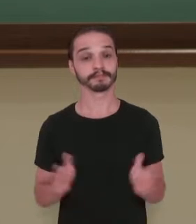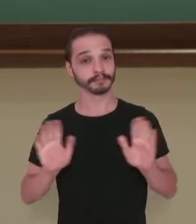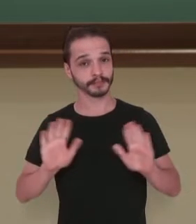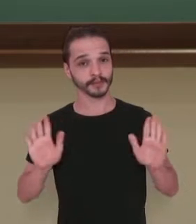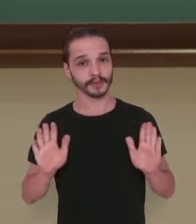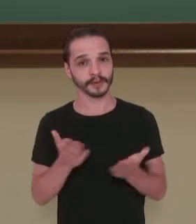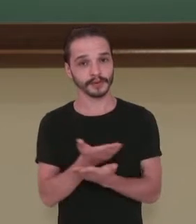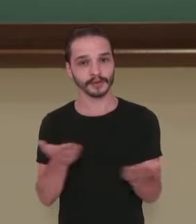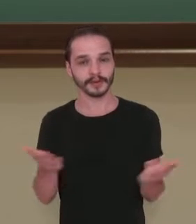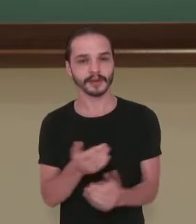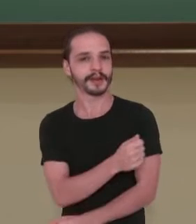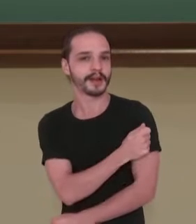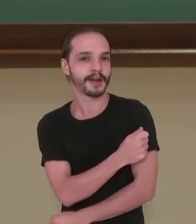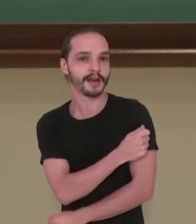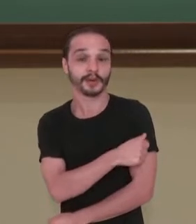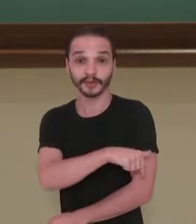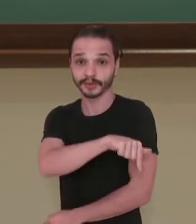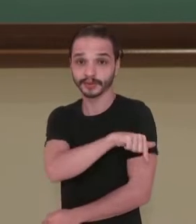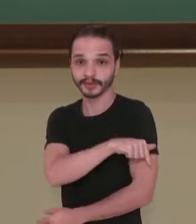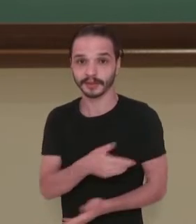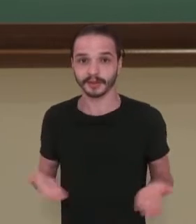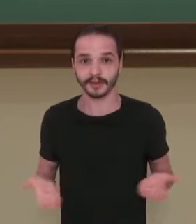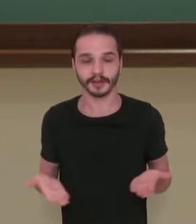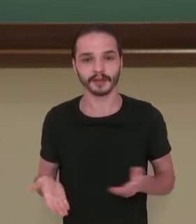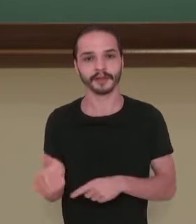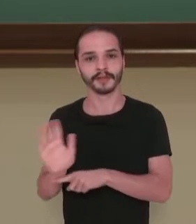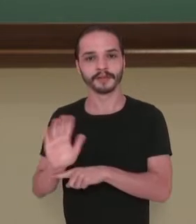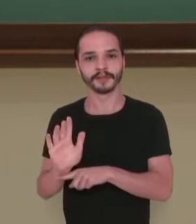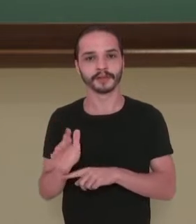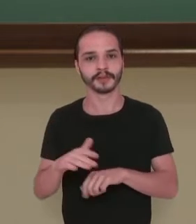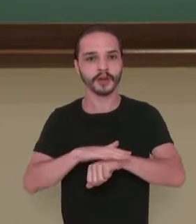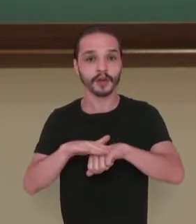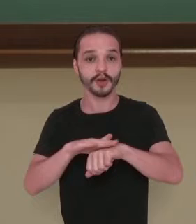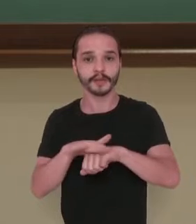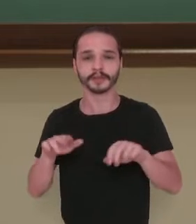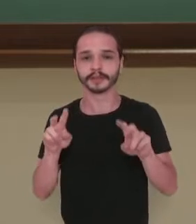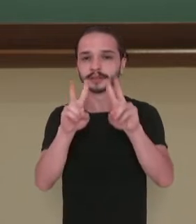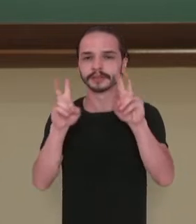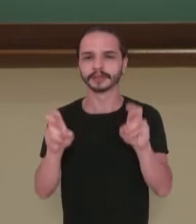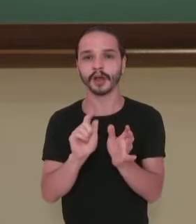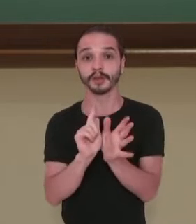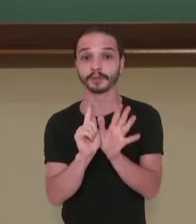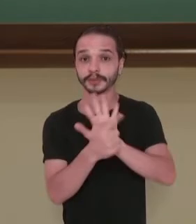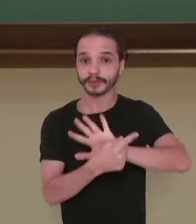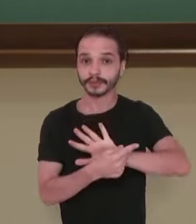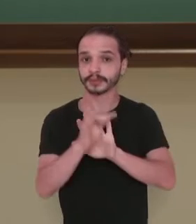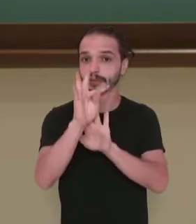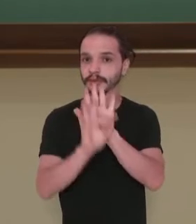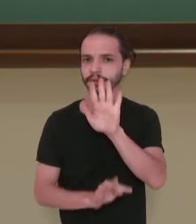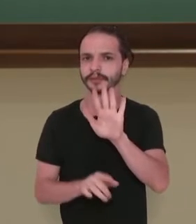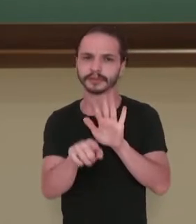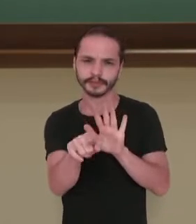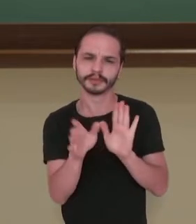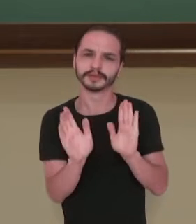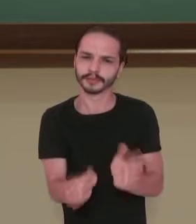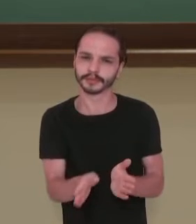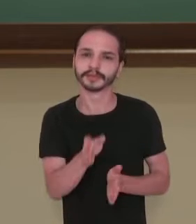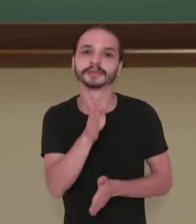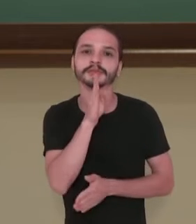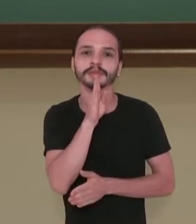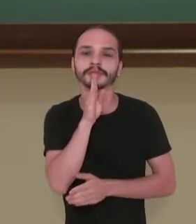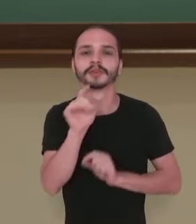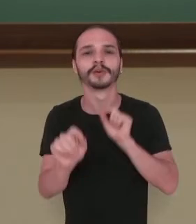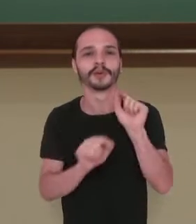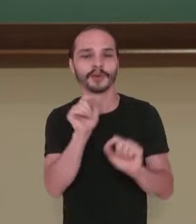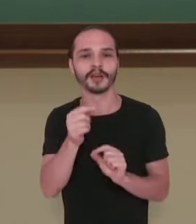Olá, estudantes do 7º ano. Neste vídeo vamos conversar um pouquinho sobre um gênero textual que vocês já conhecem, que é